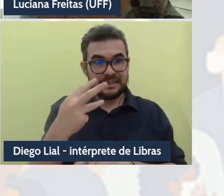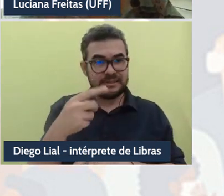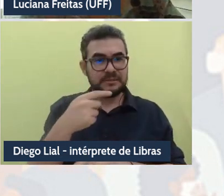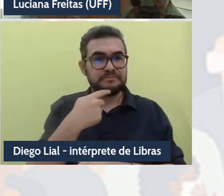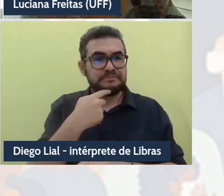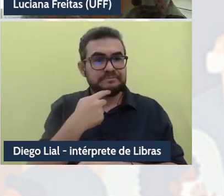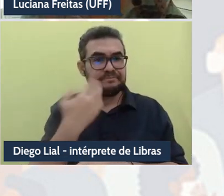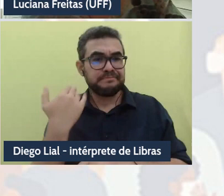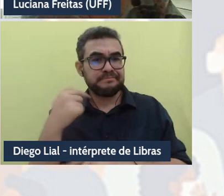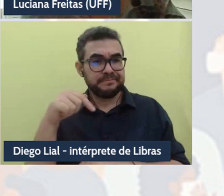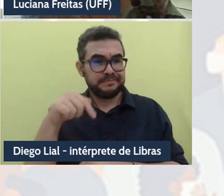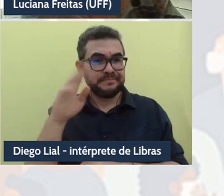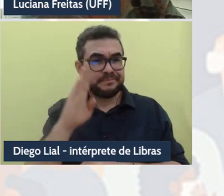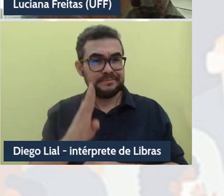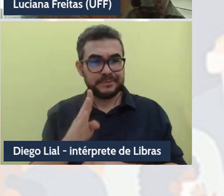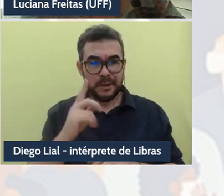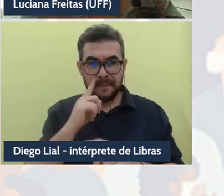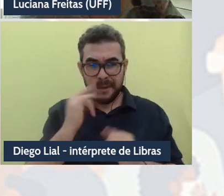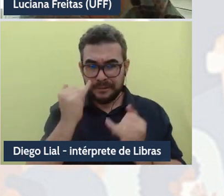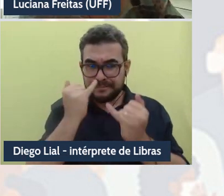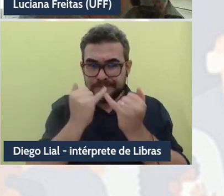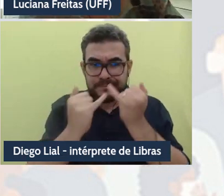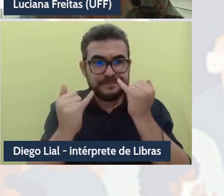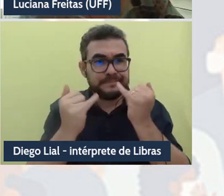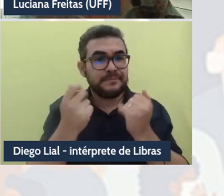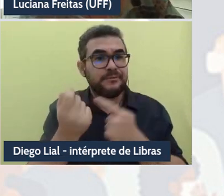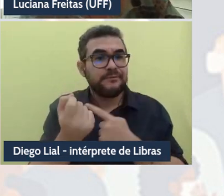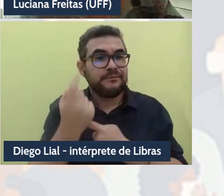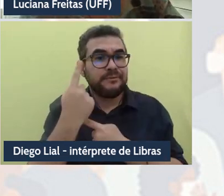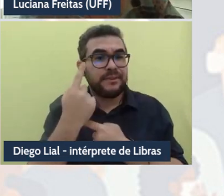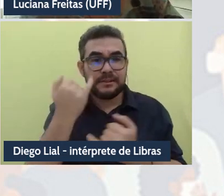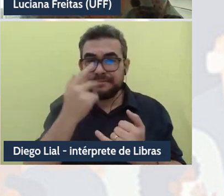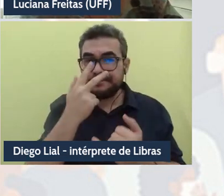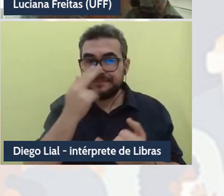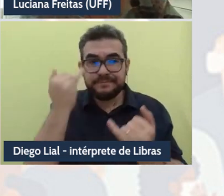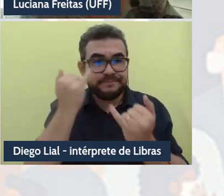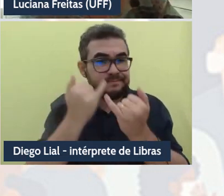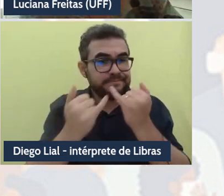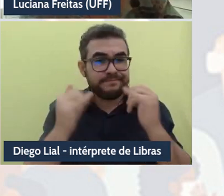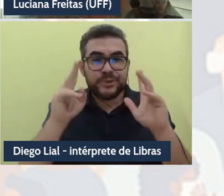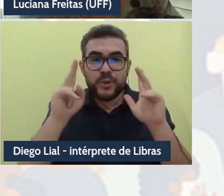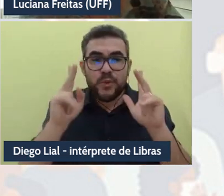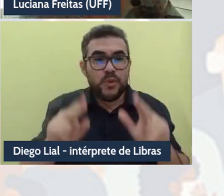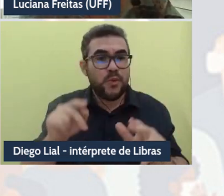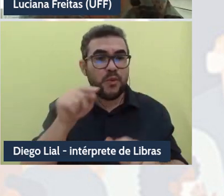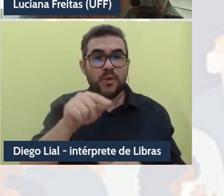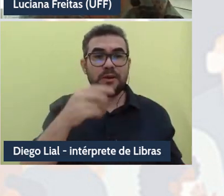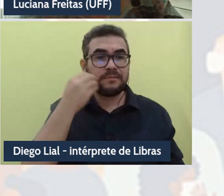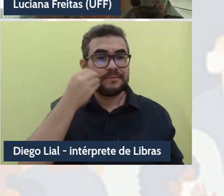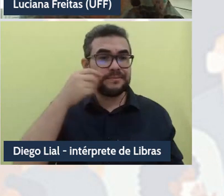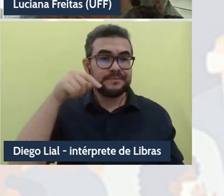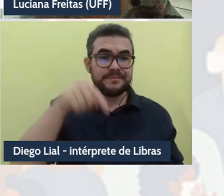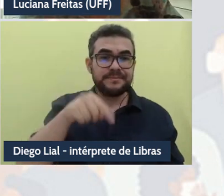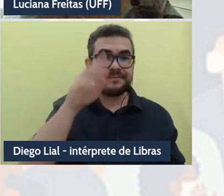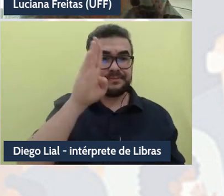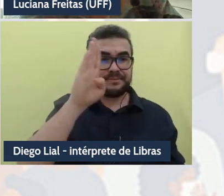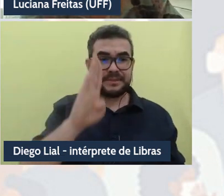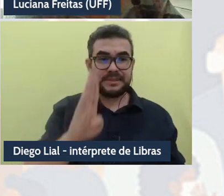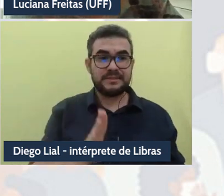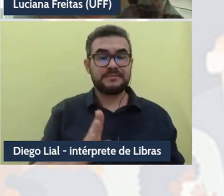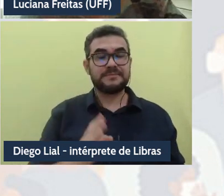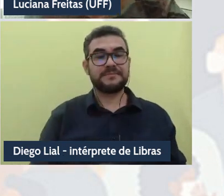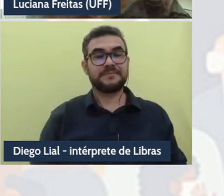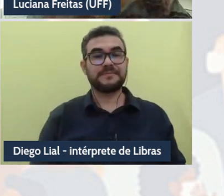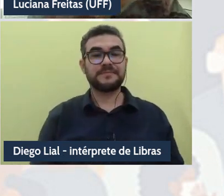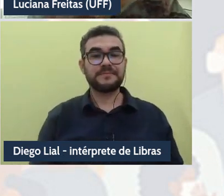impressionantemente parecido, adaptável, aplicável ao que nós temos vivido no Brasil nos últimos anos,